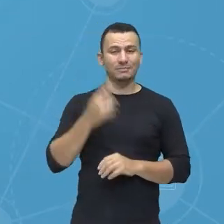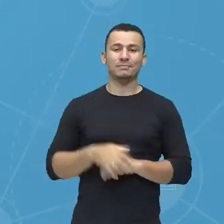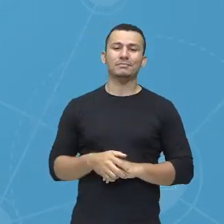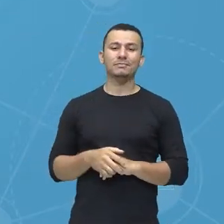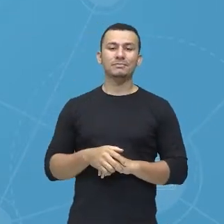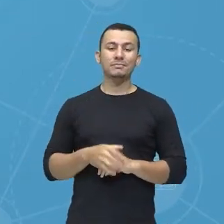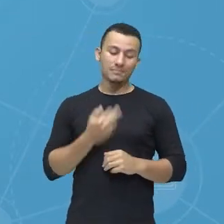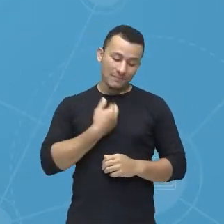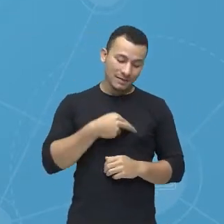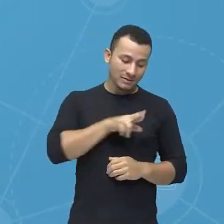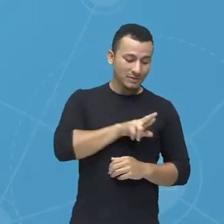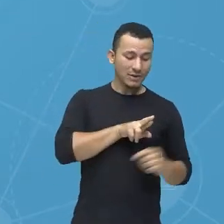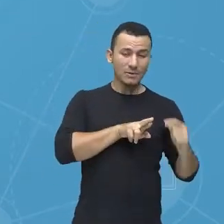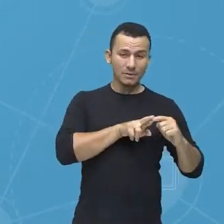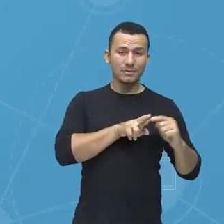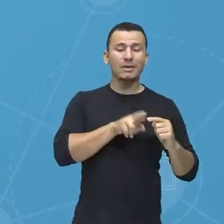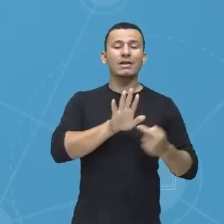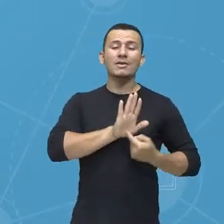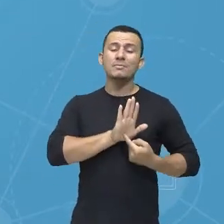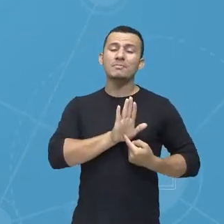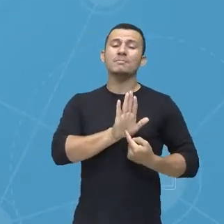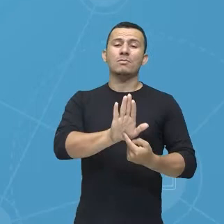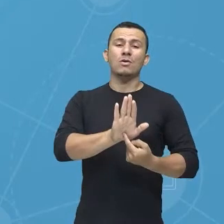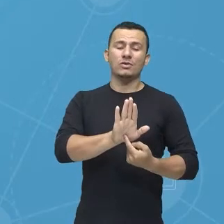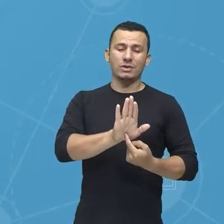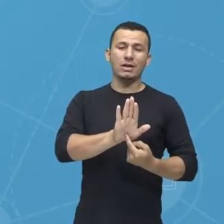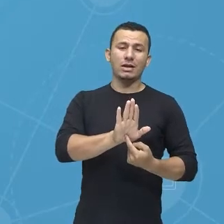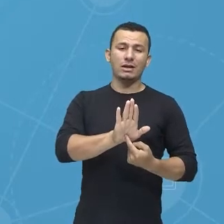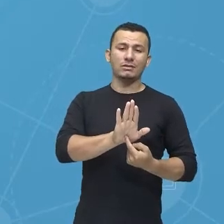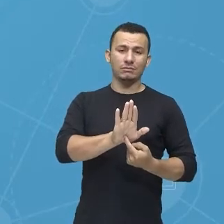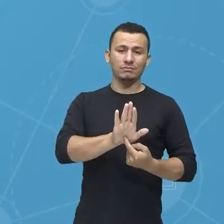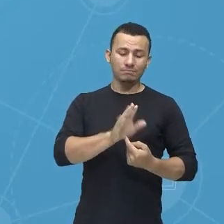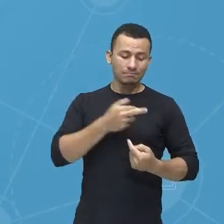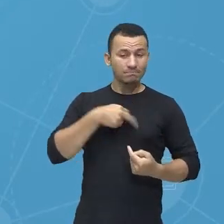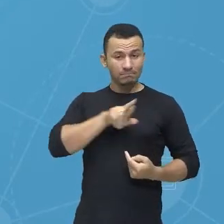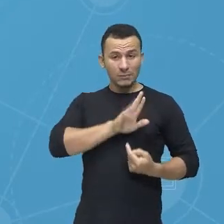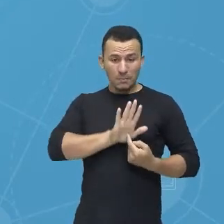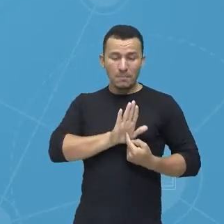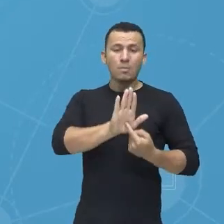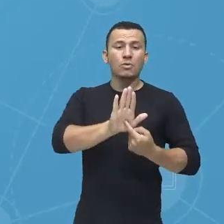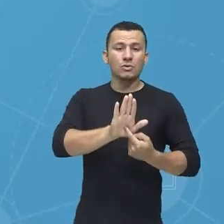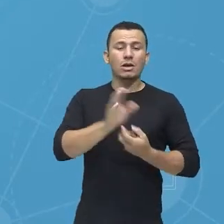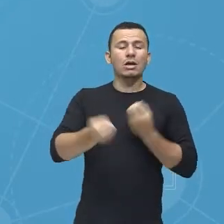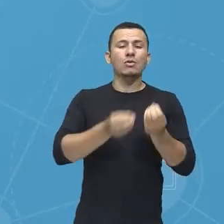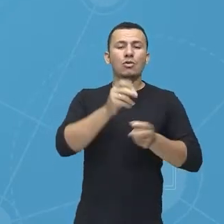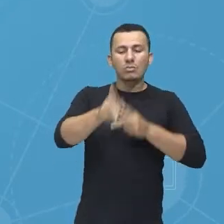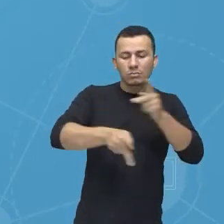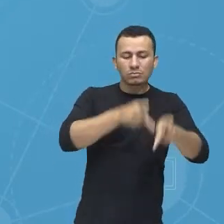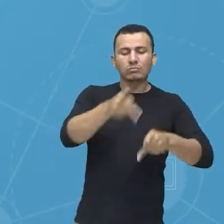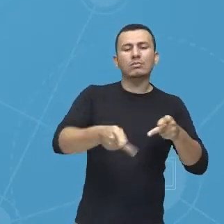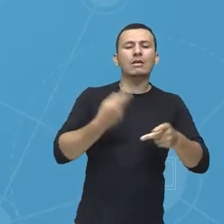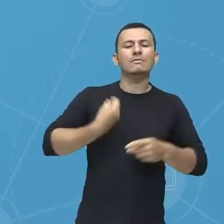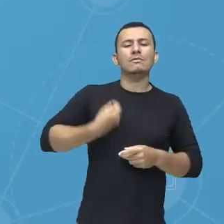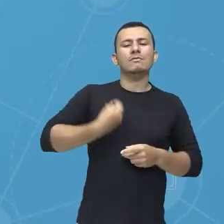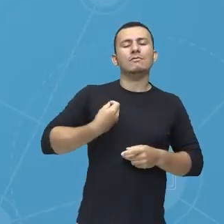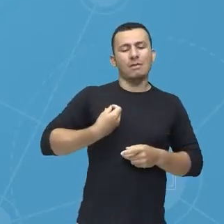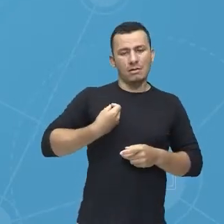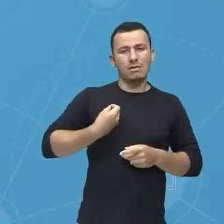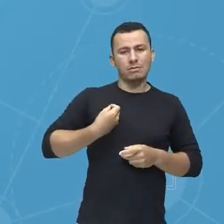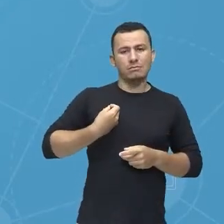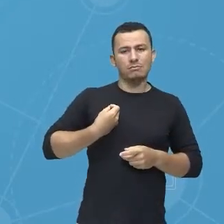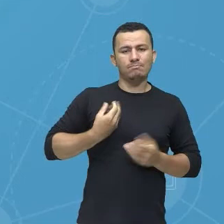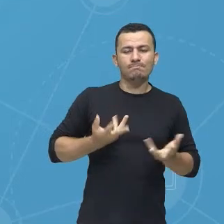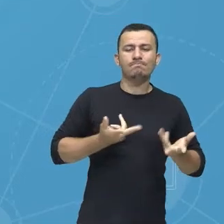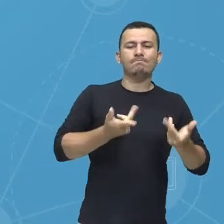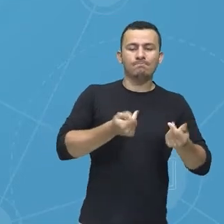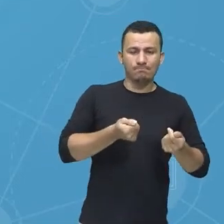pessoal, ela mostra a maneira de ser daquele povo celebrar a vida. E essa maneira